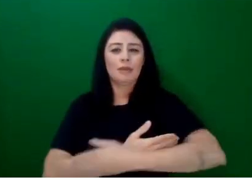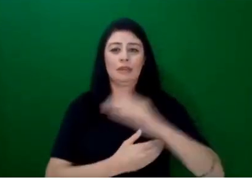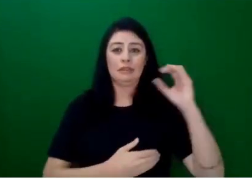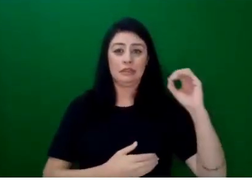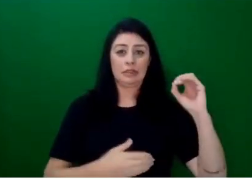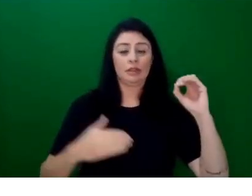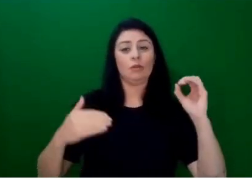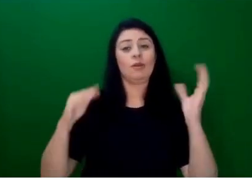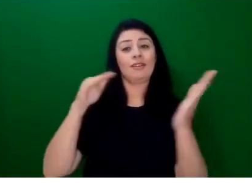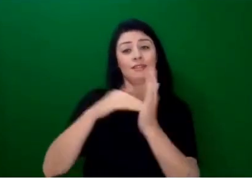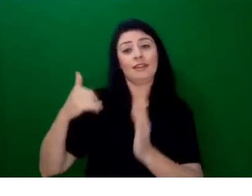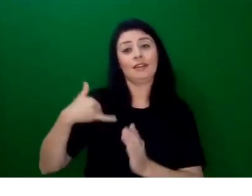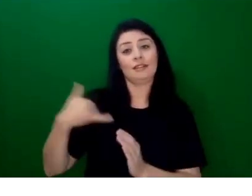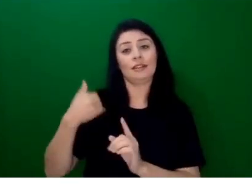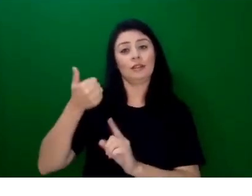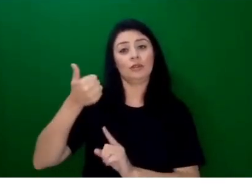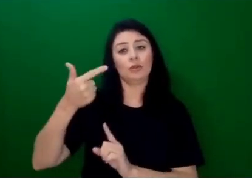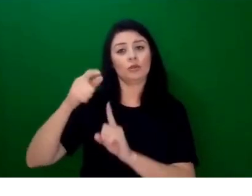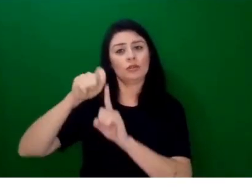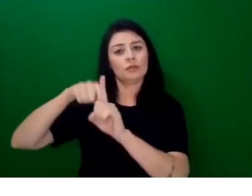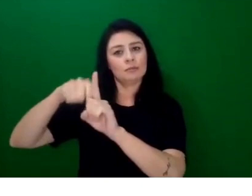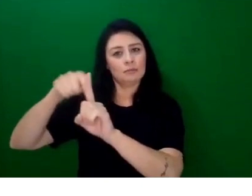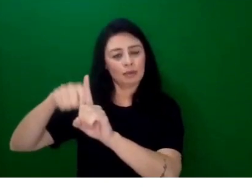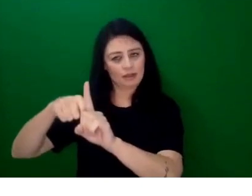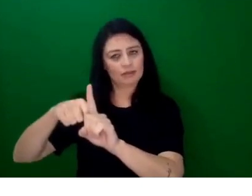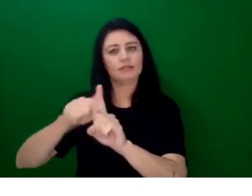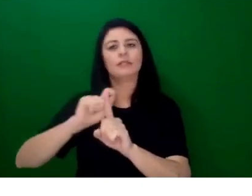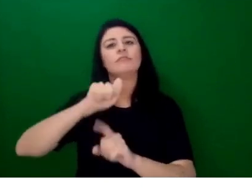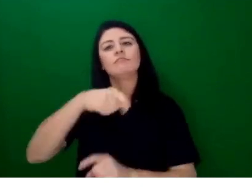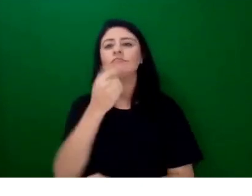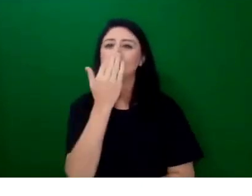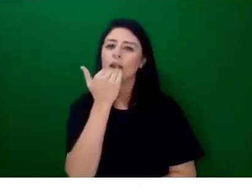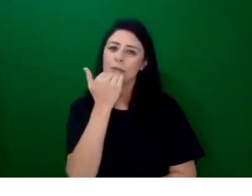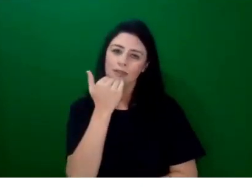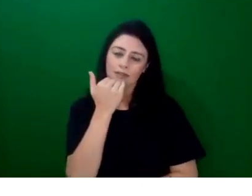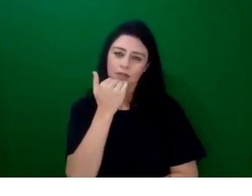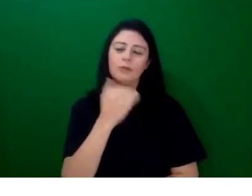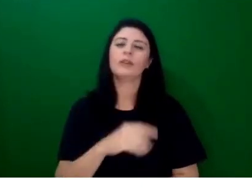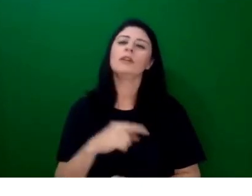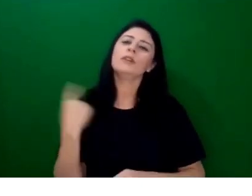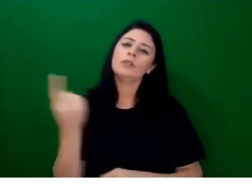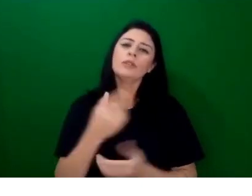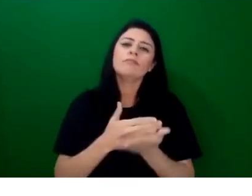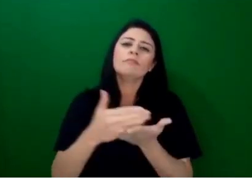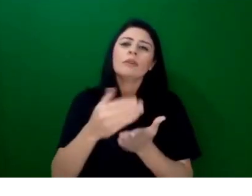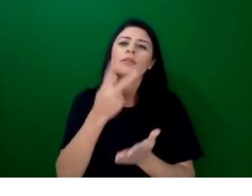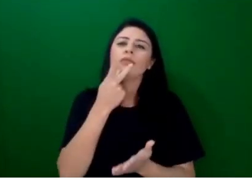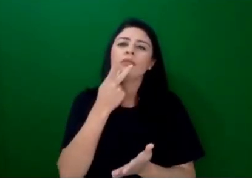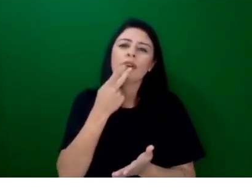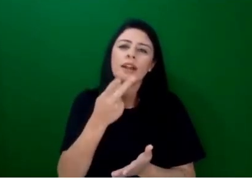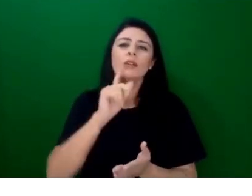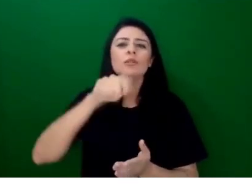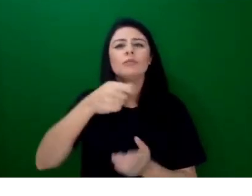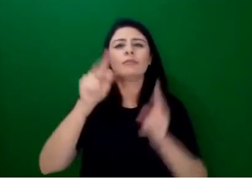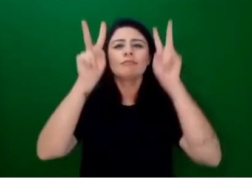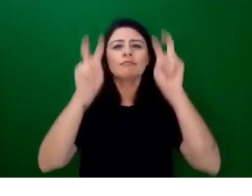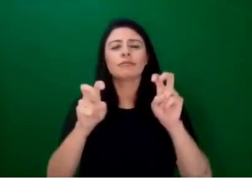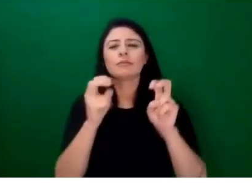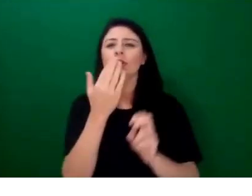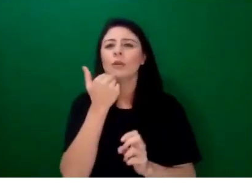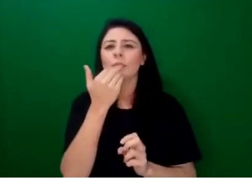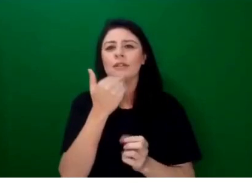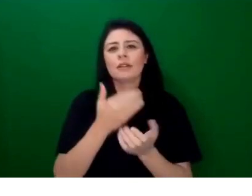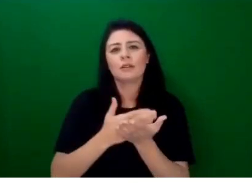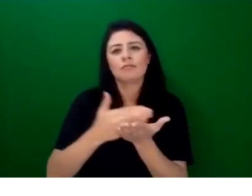de 0 a 12 meses. A gente deu uma pequena fala sobre a alimentação a partir de 1 ano.